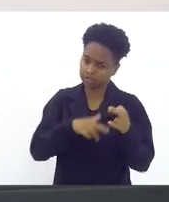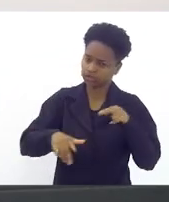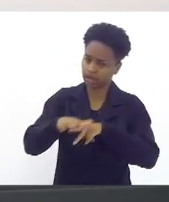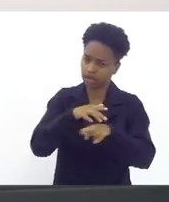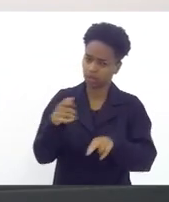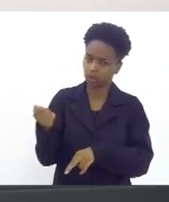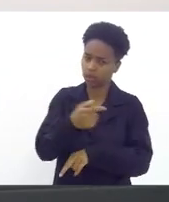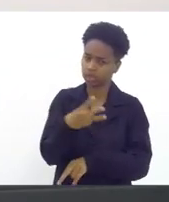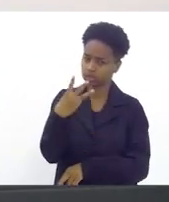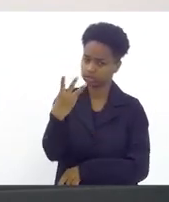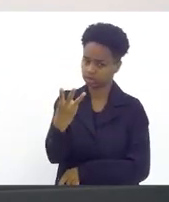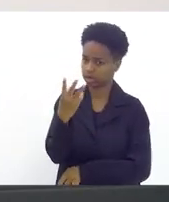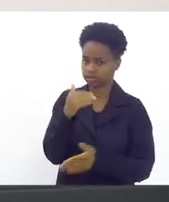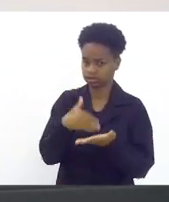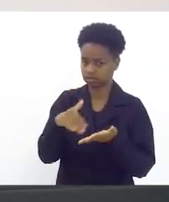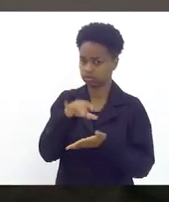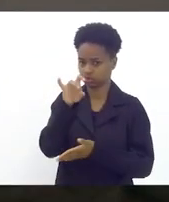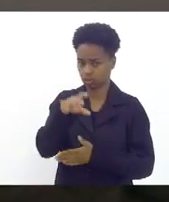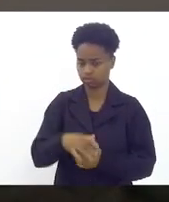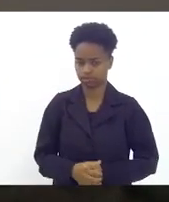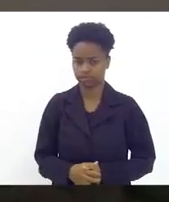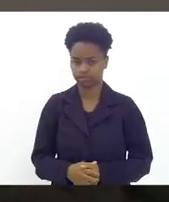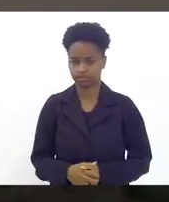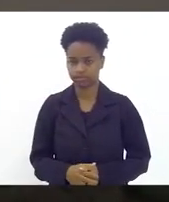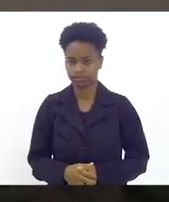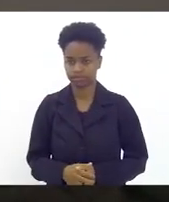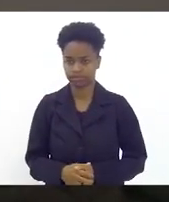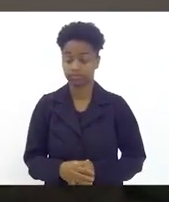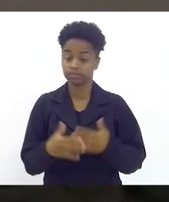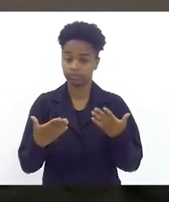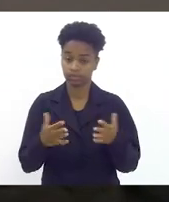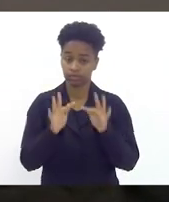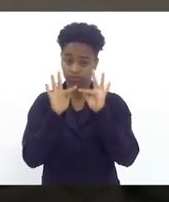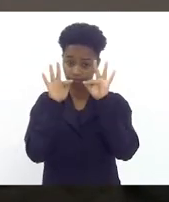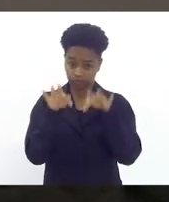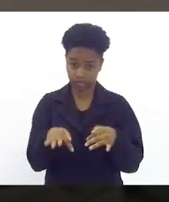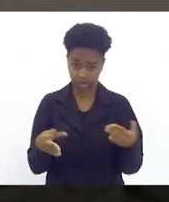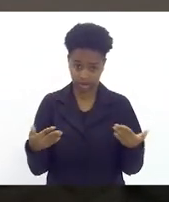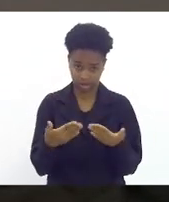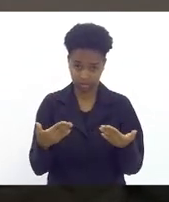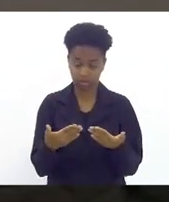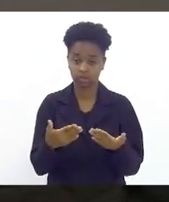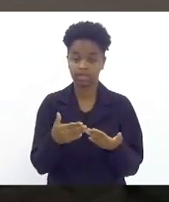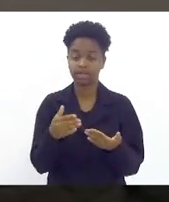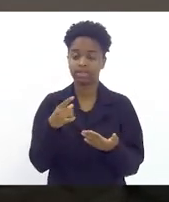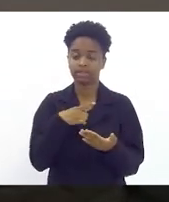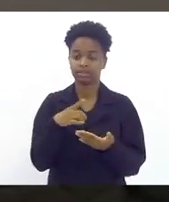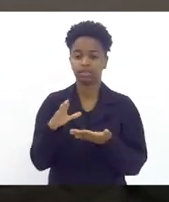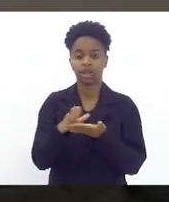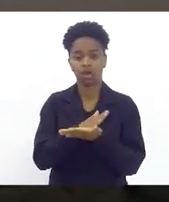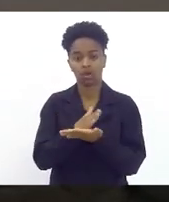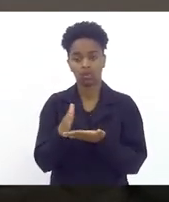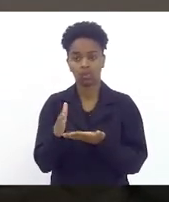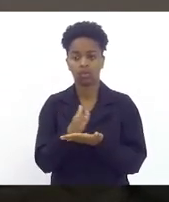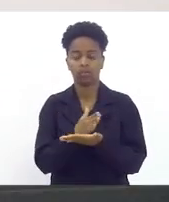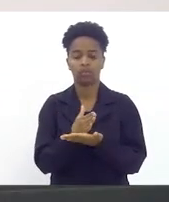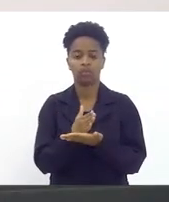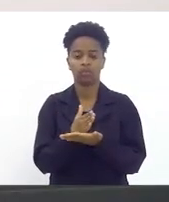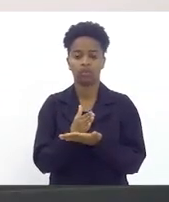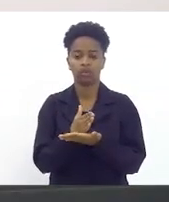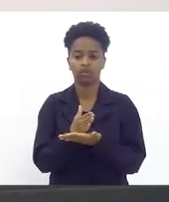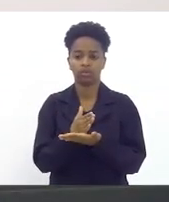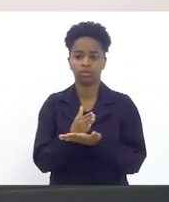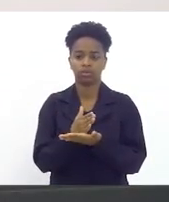do que apenas o Estado então para finalizar pessoal a gente tem algumas a gente